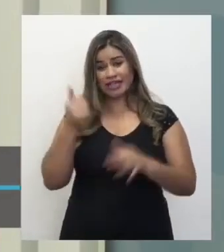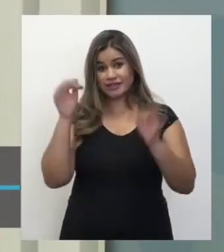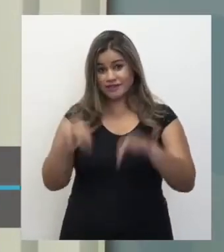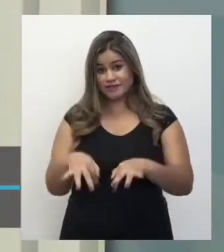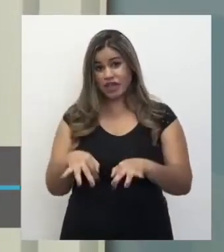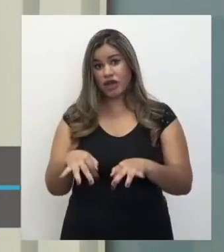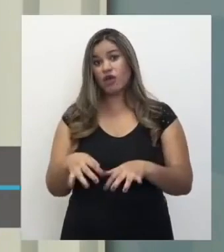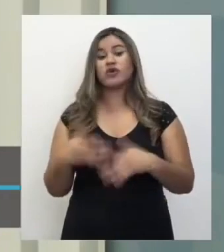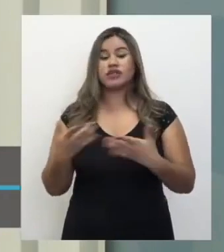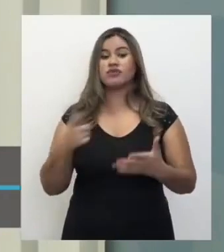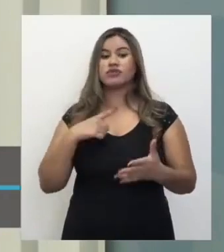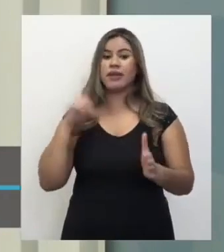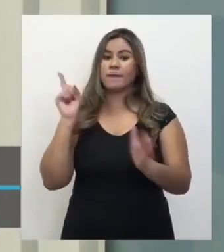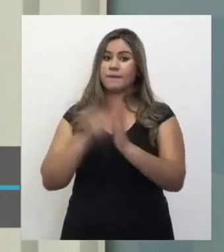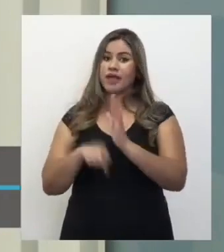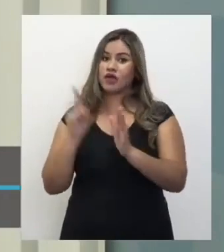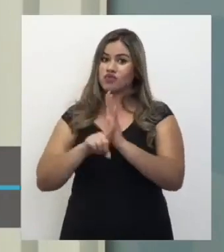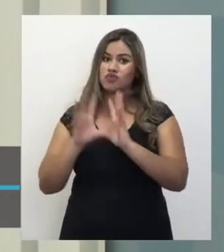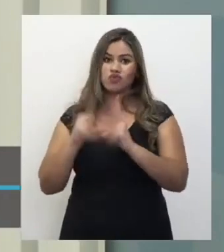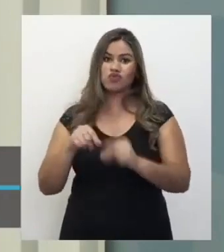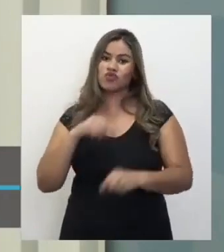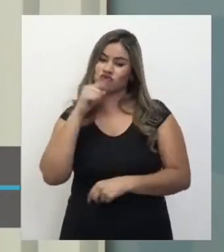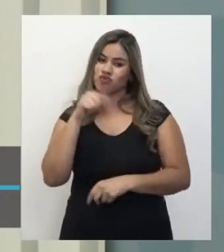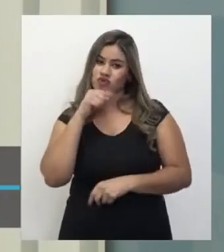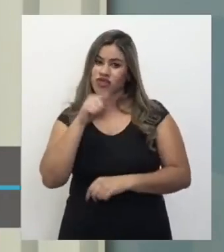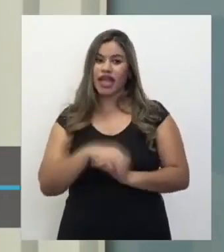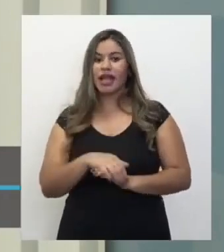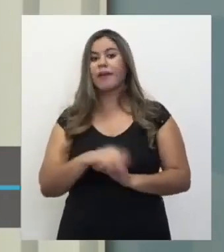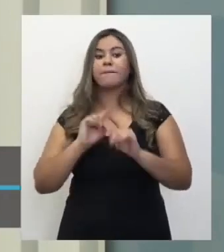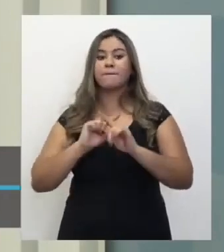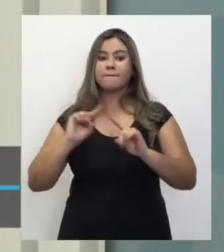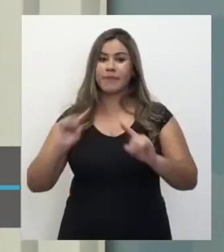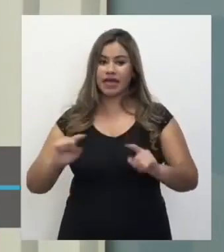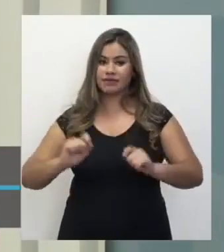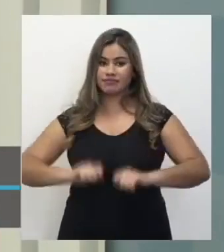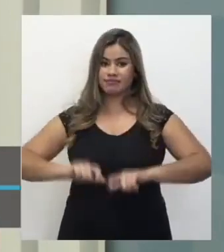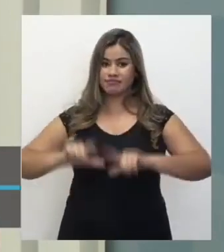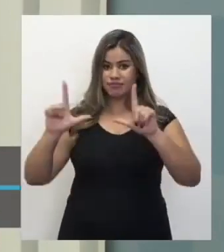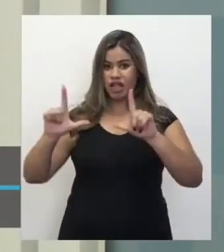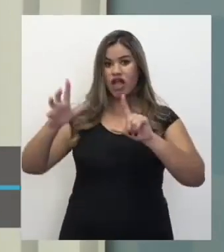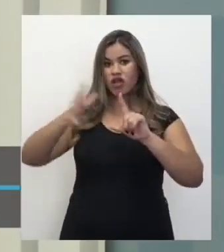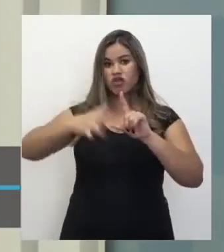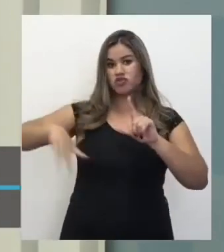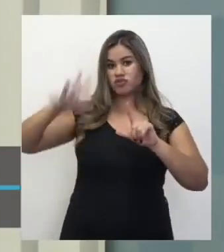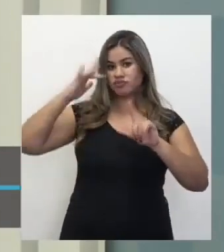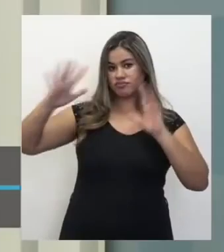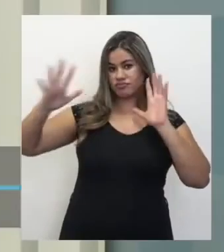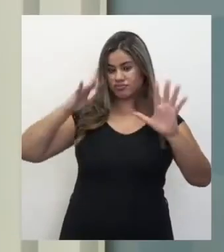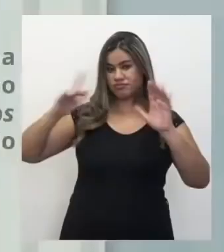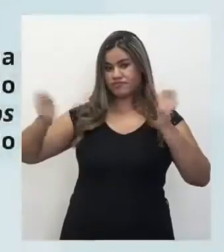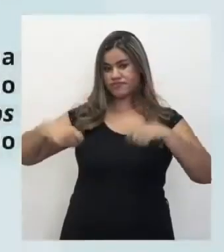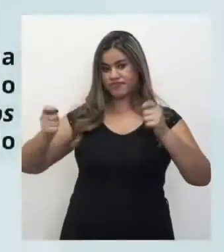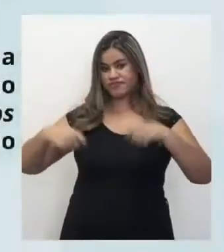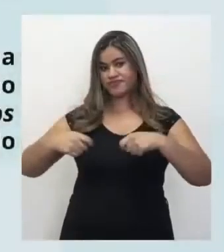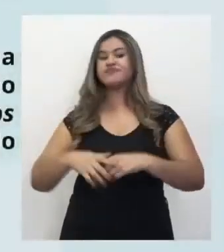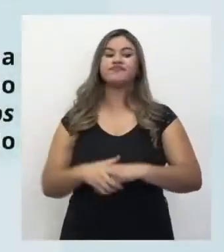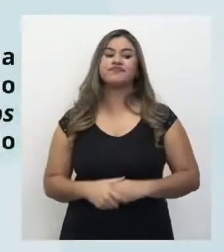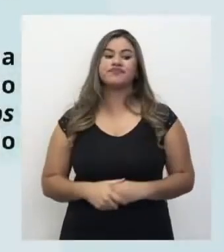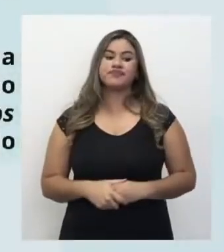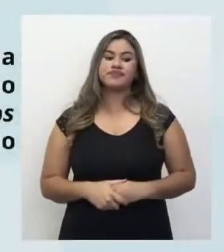então algumas perguntas não será possível fazermos para vocês. Mas eu vou deixar na tela como reflexão para nós podermos dar sequência. Então,